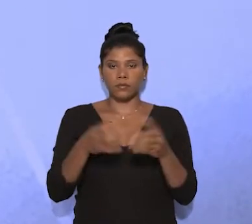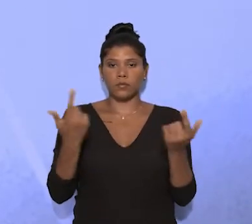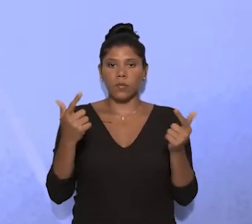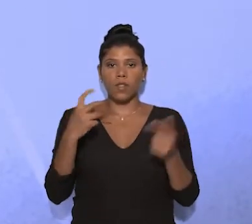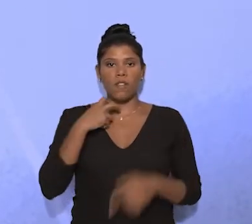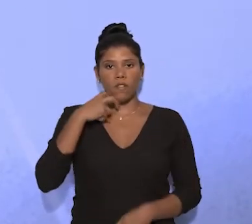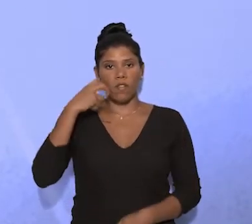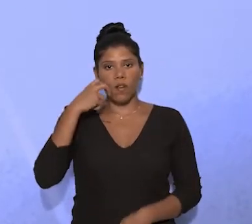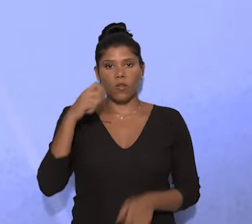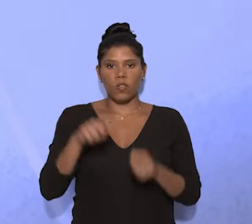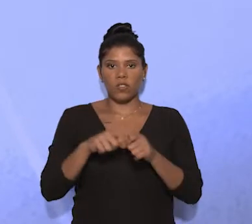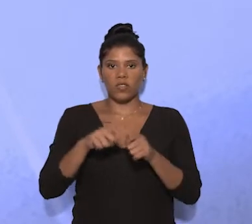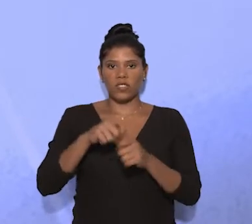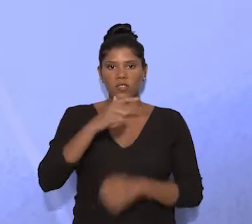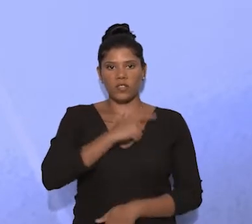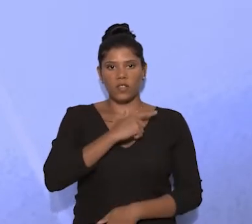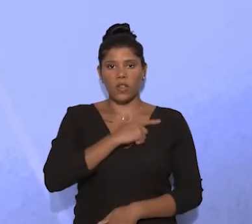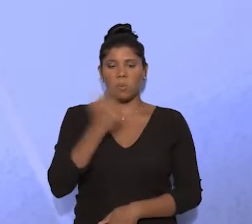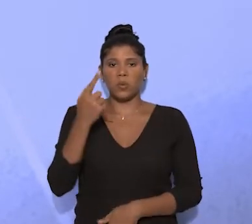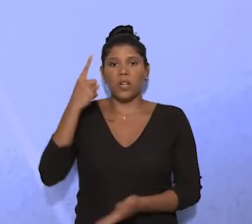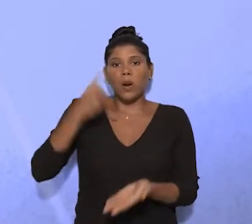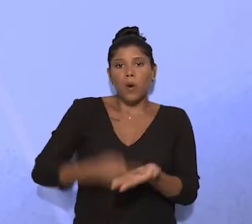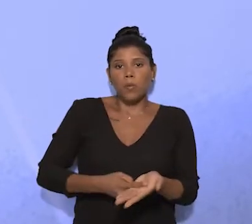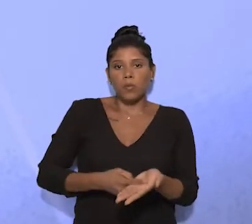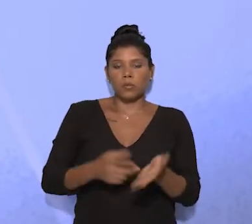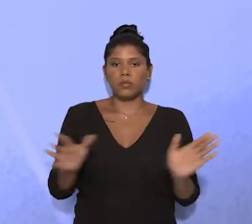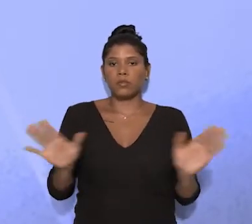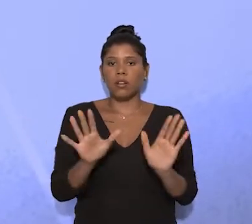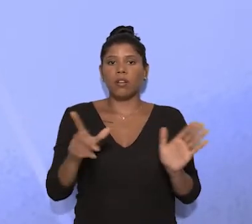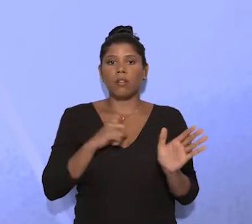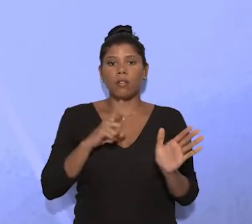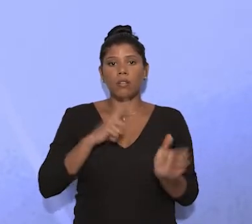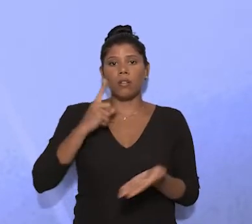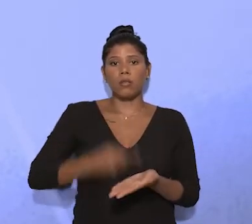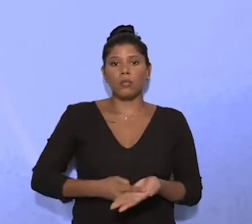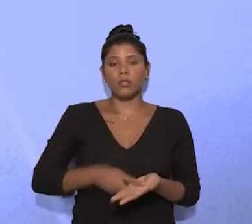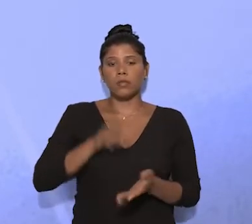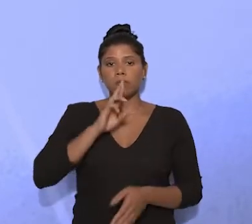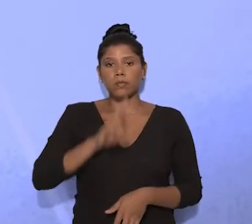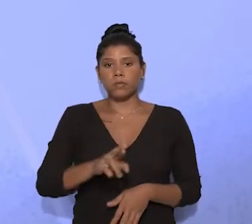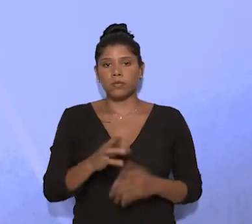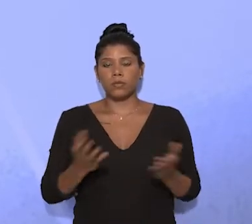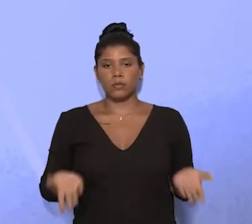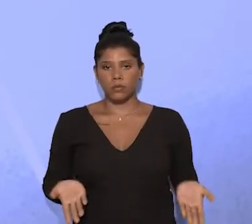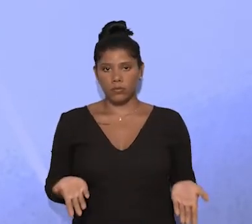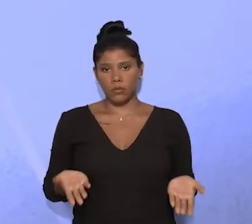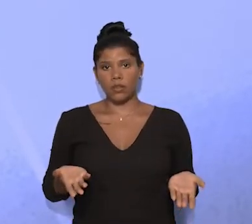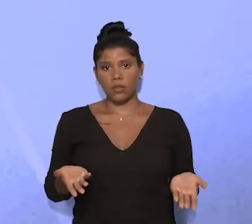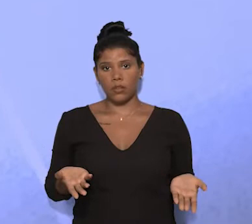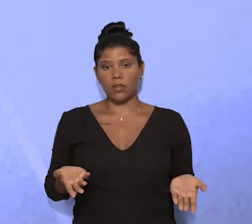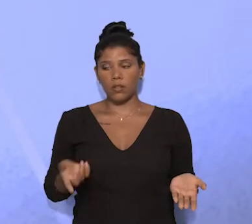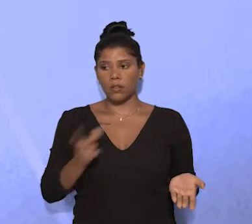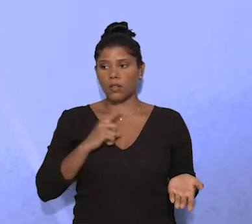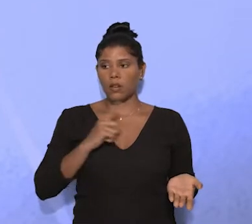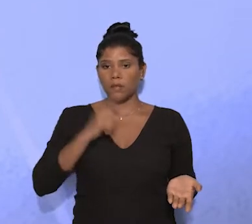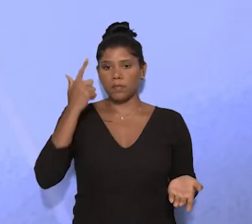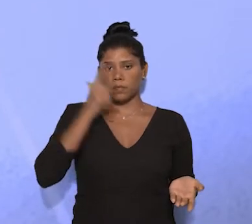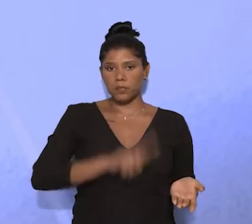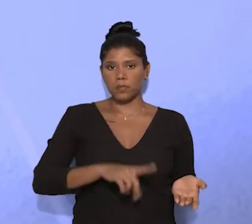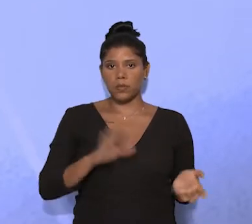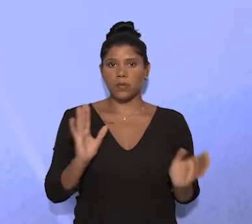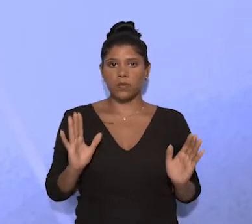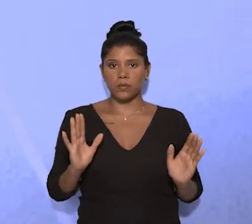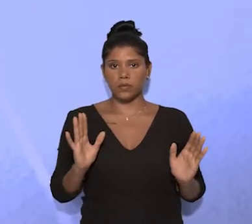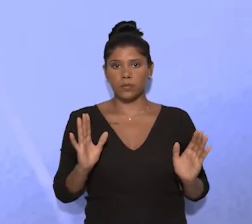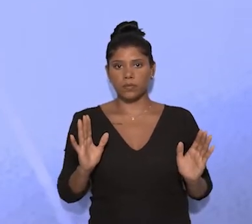vergonha de jogar feio, não tem compromisso com o futebol bonito. Ele tem compromisso com o resultado. Geralmente tem dado certo. É um time que se fecha, não deixa o outro